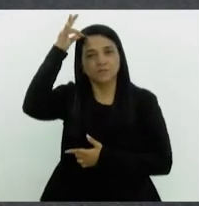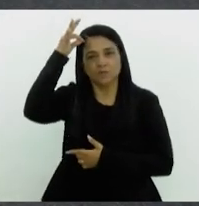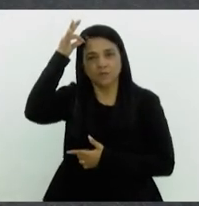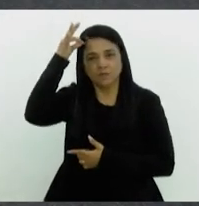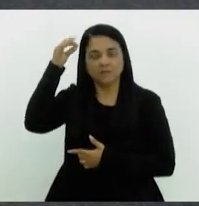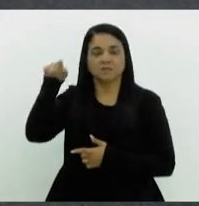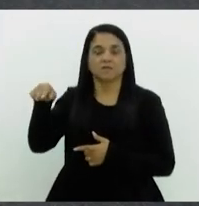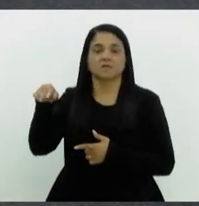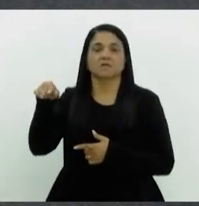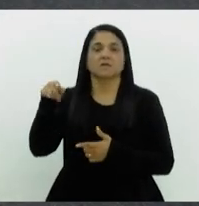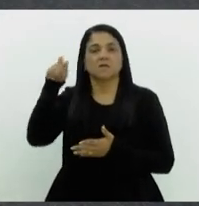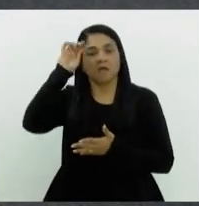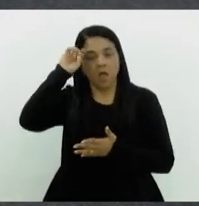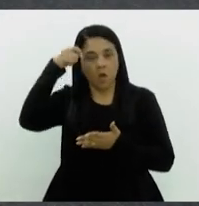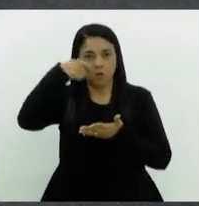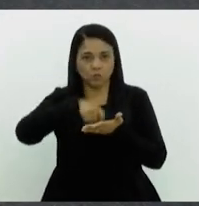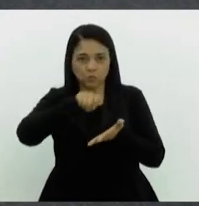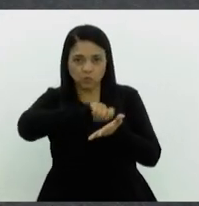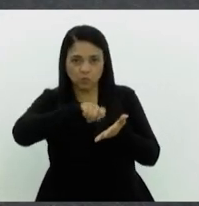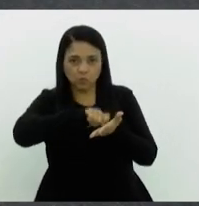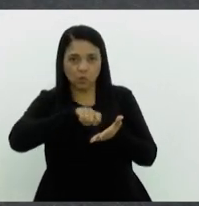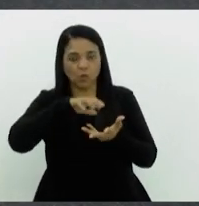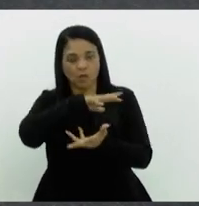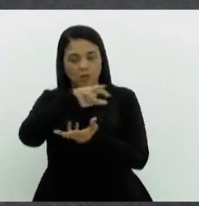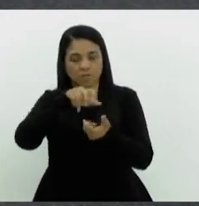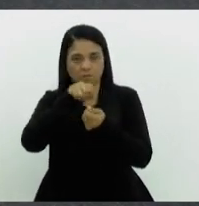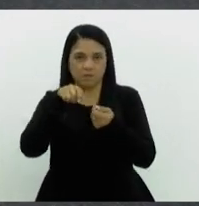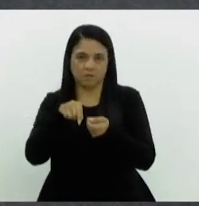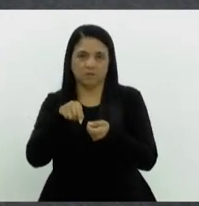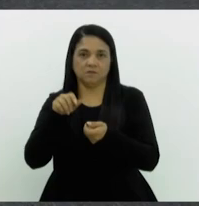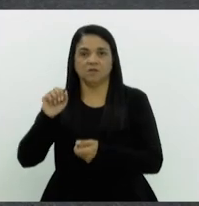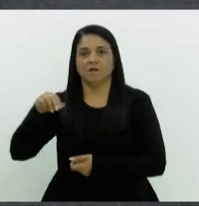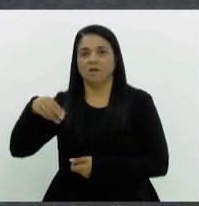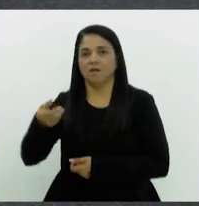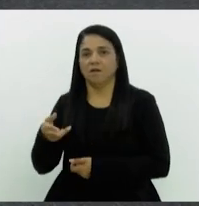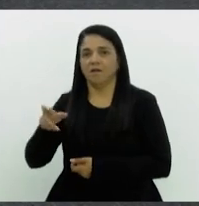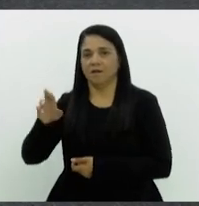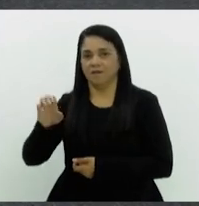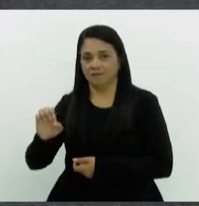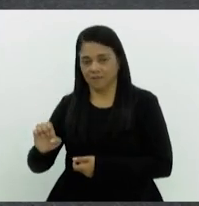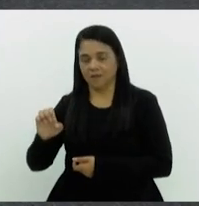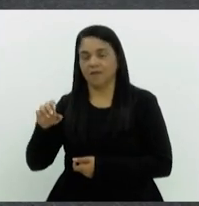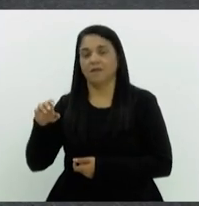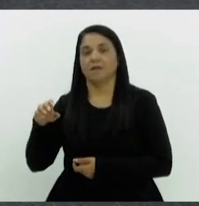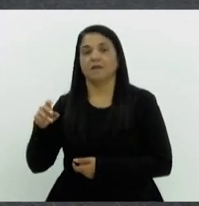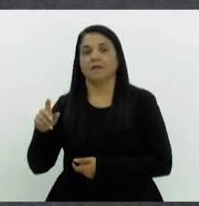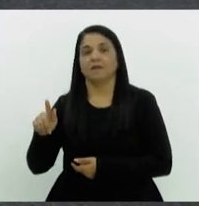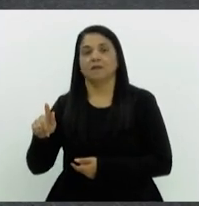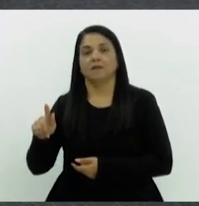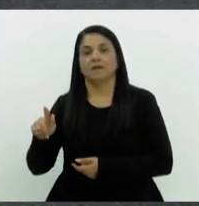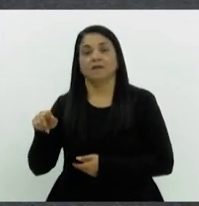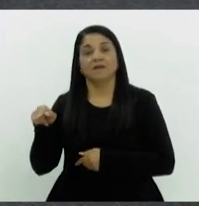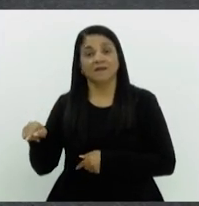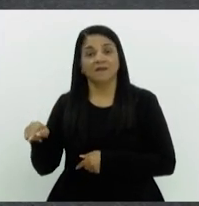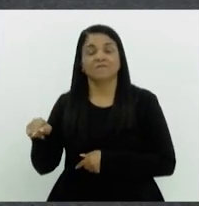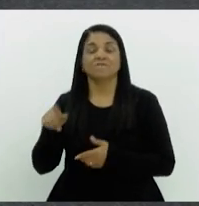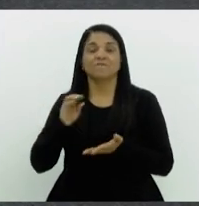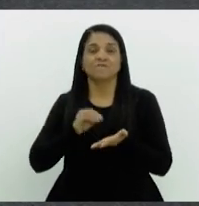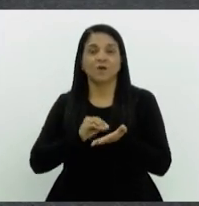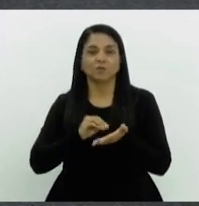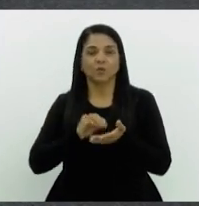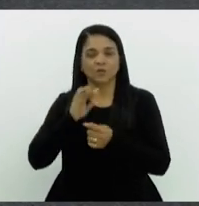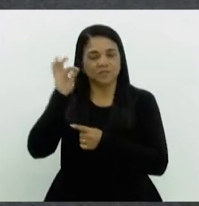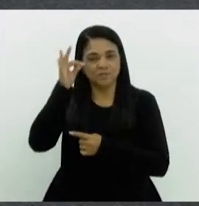e ambientalista, jornalista André Trigueiro. Só faltou espiritualista. Como o deputado Carlos